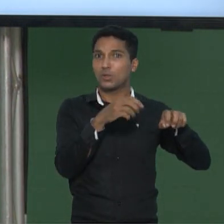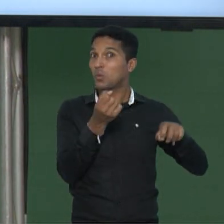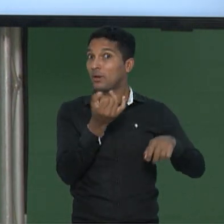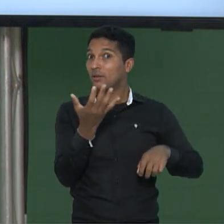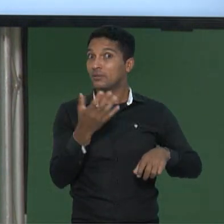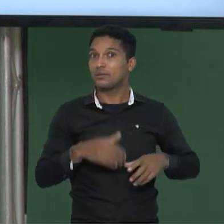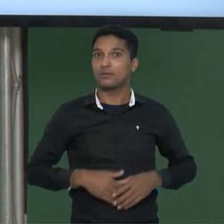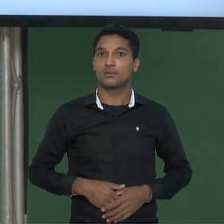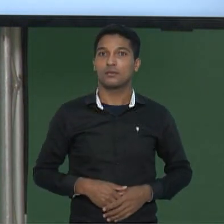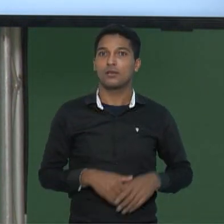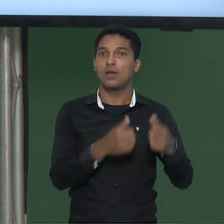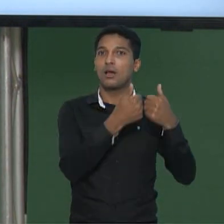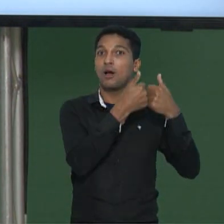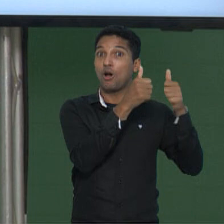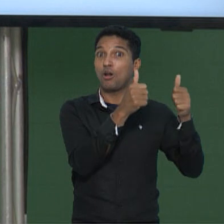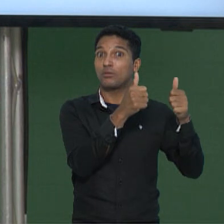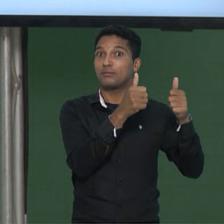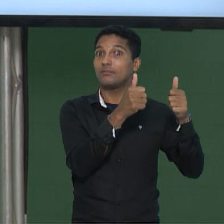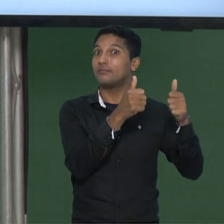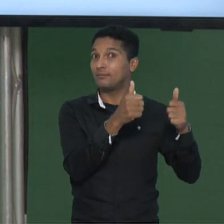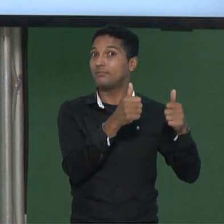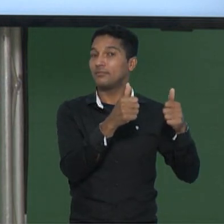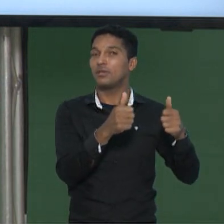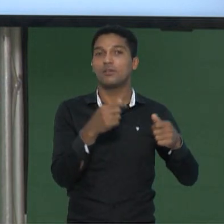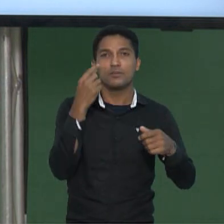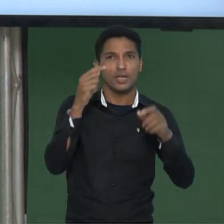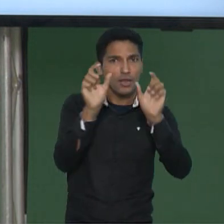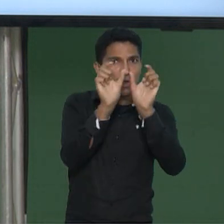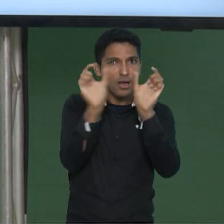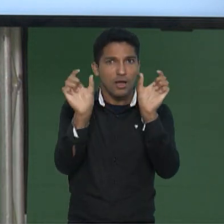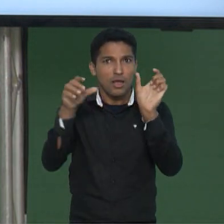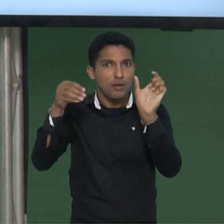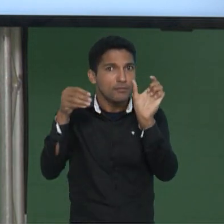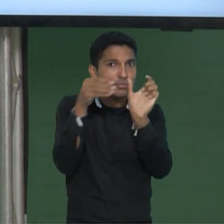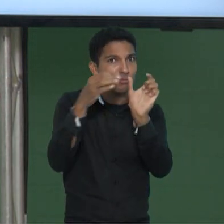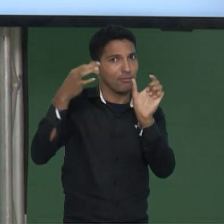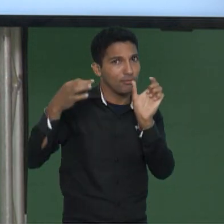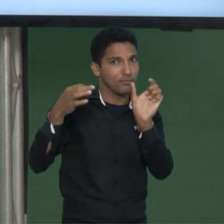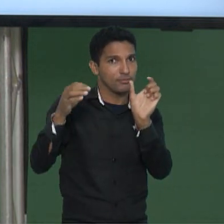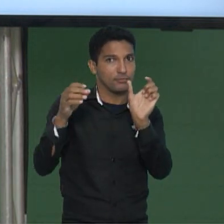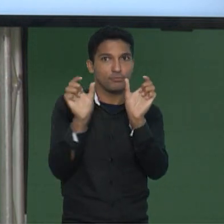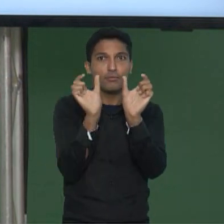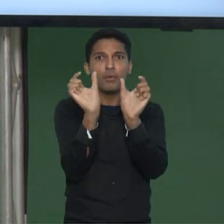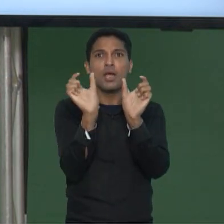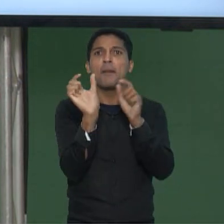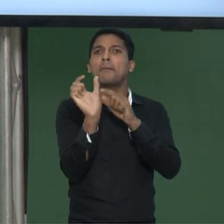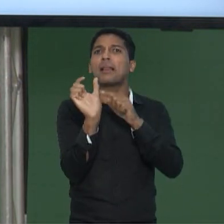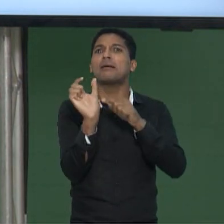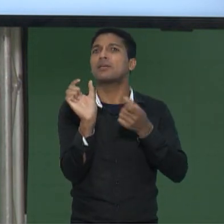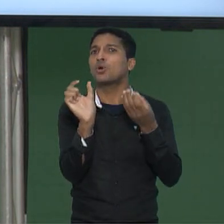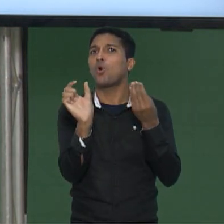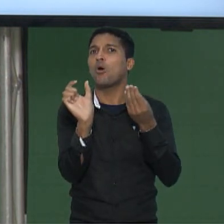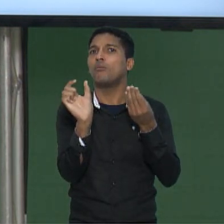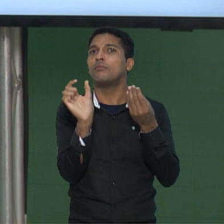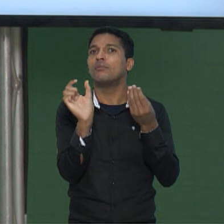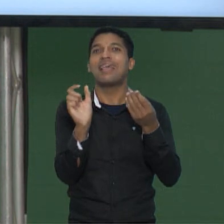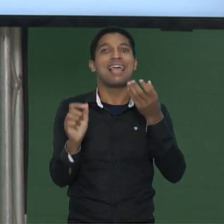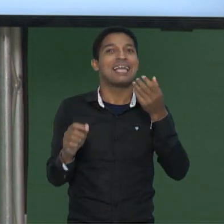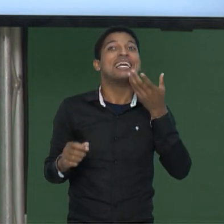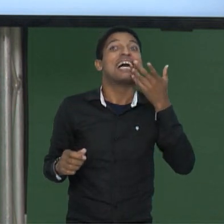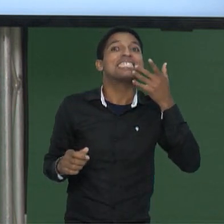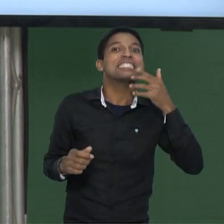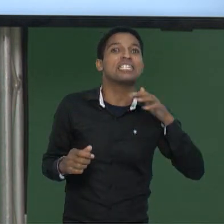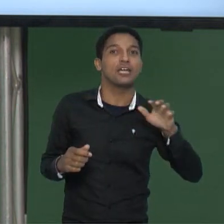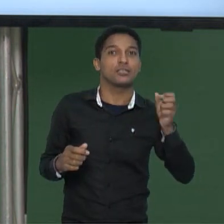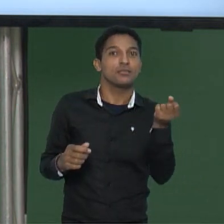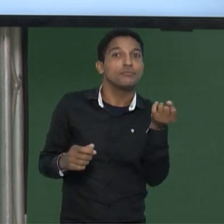As crianças pegam o ônibus para ir à escola. Como que eu vou falar as crianças?